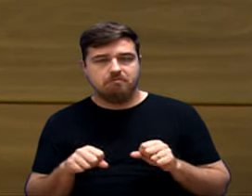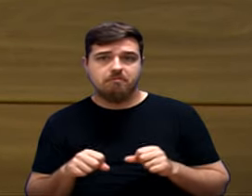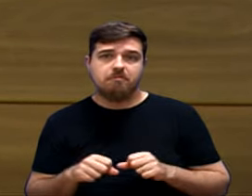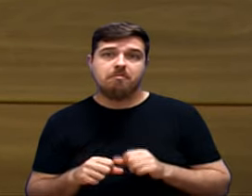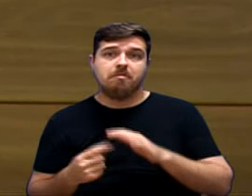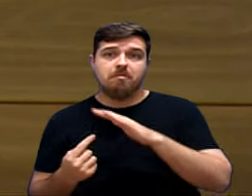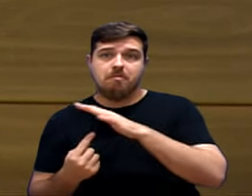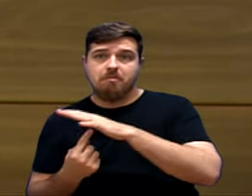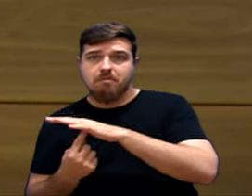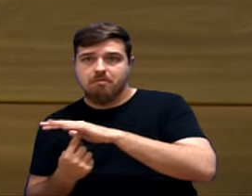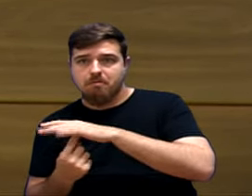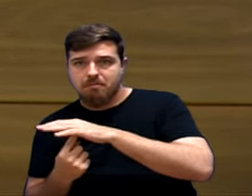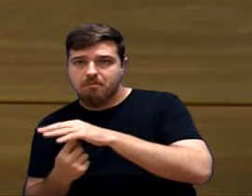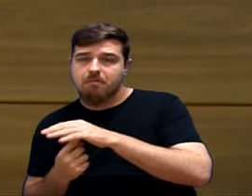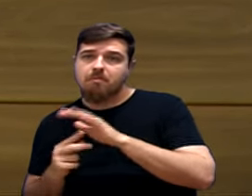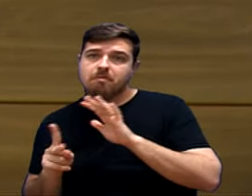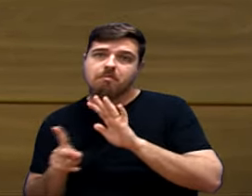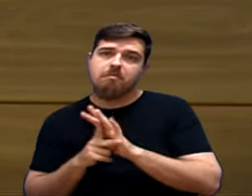tá